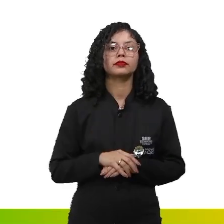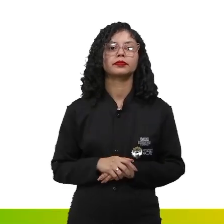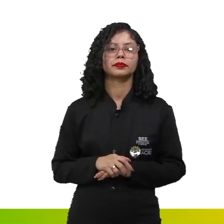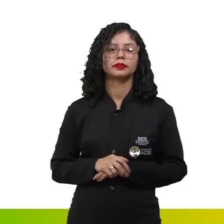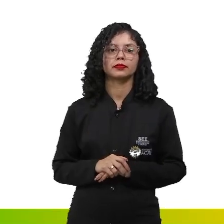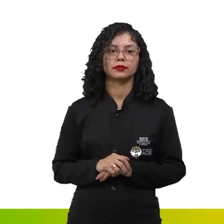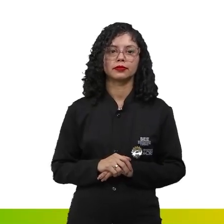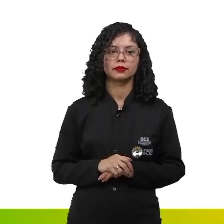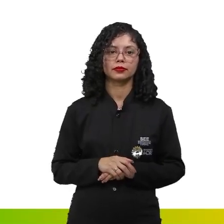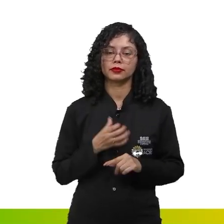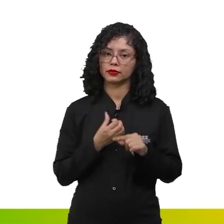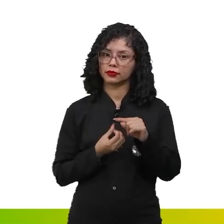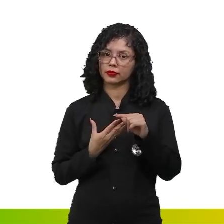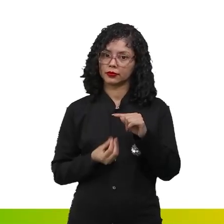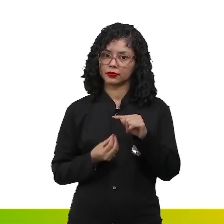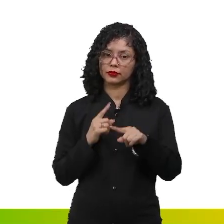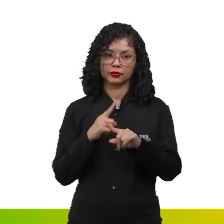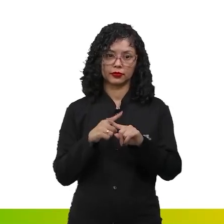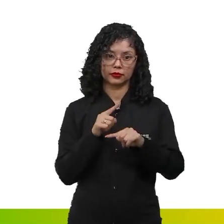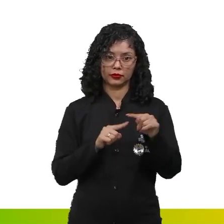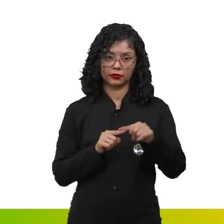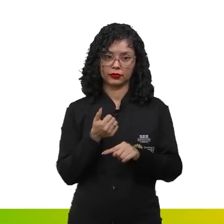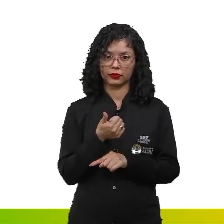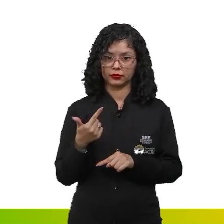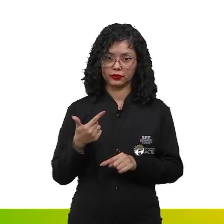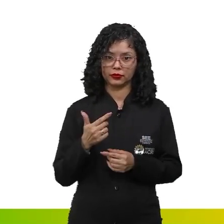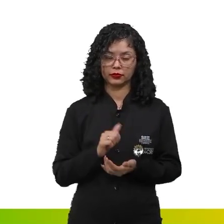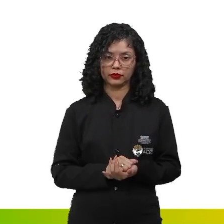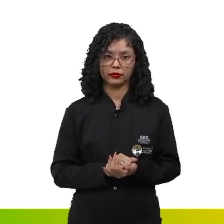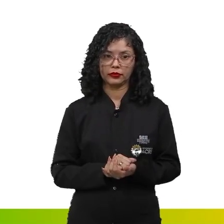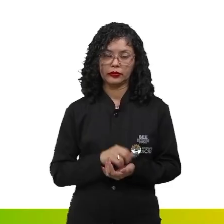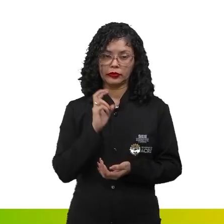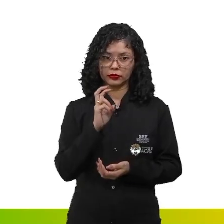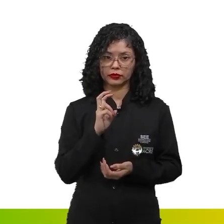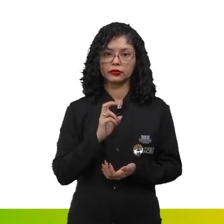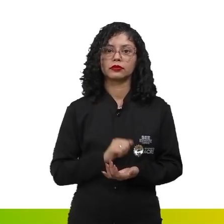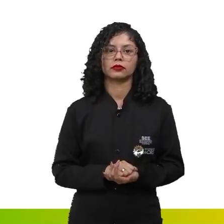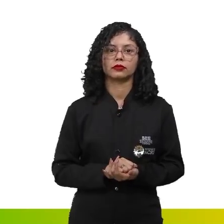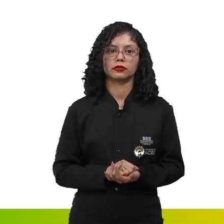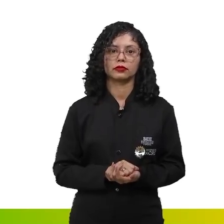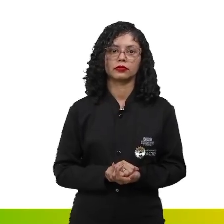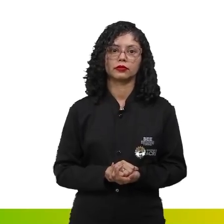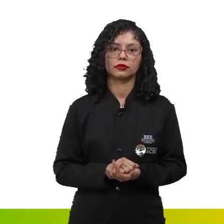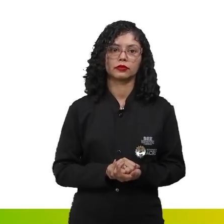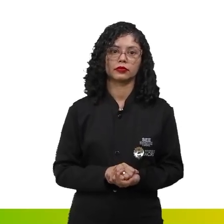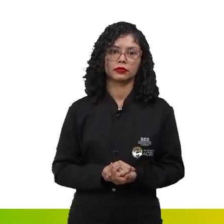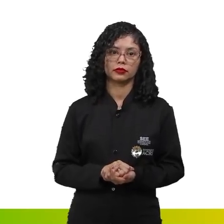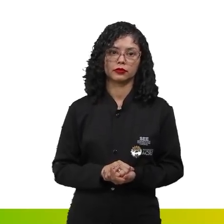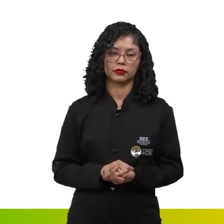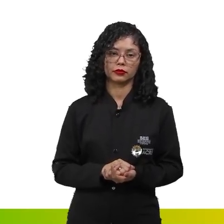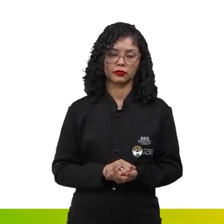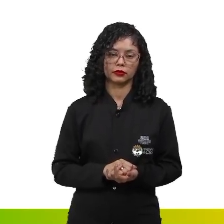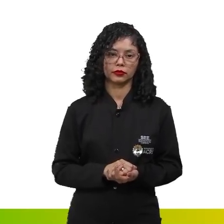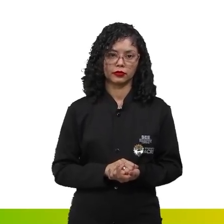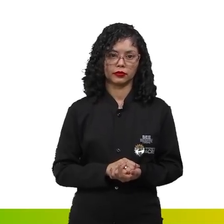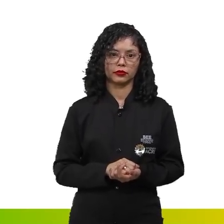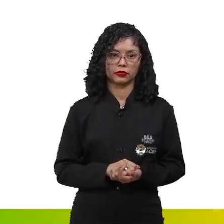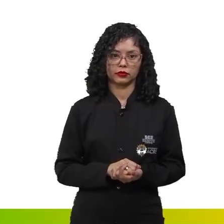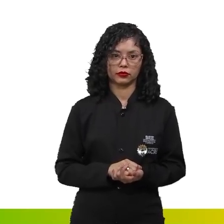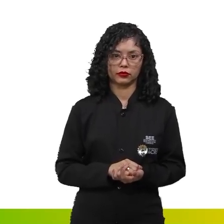4. 60 dividido para 12 vai dar 5. 1 vezes 5 é 5.